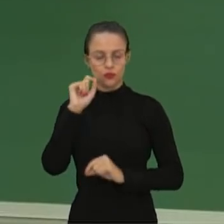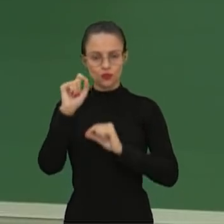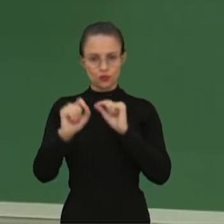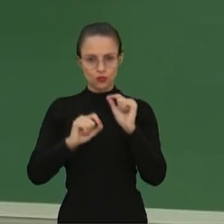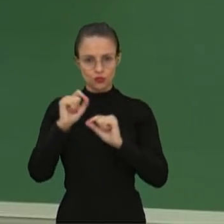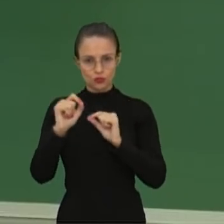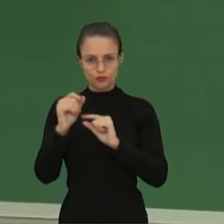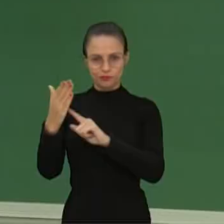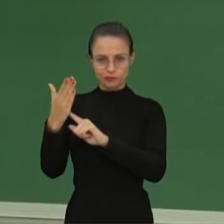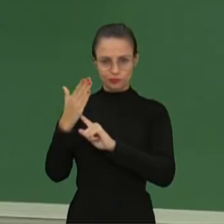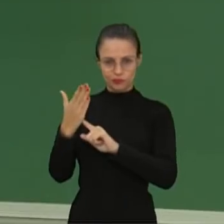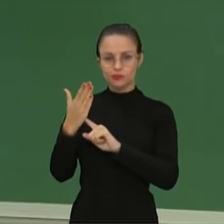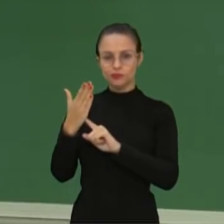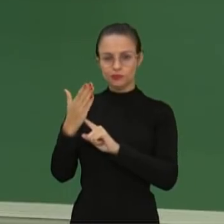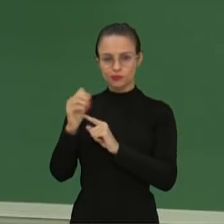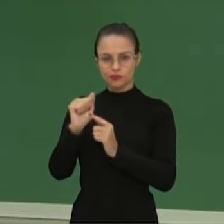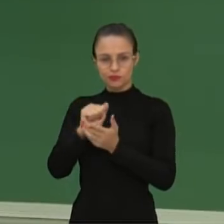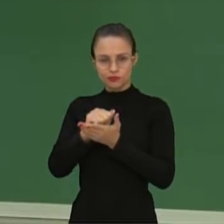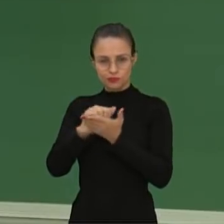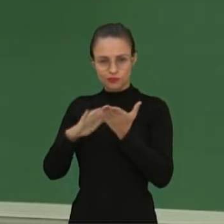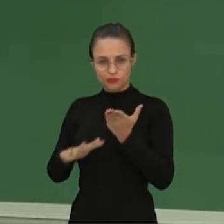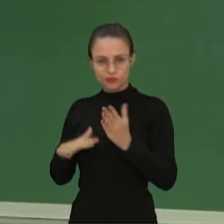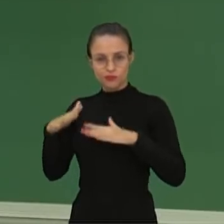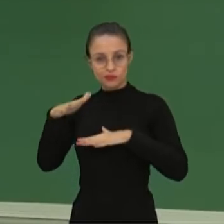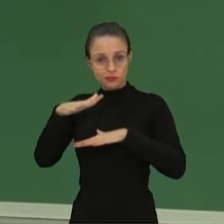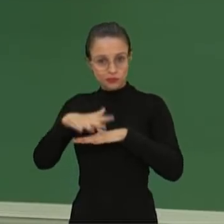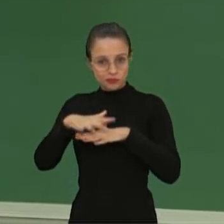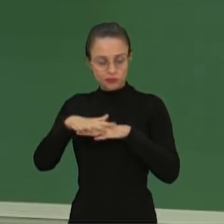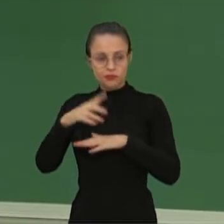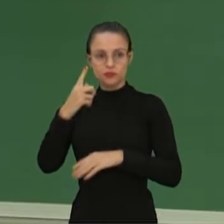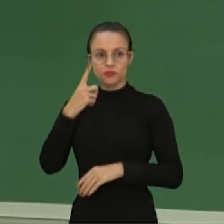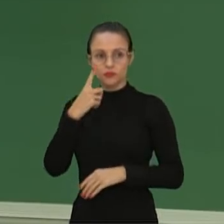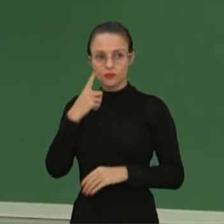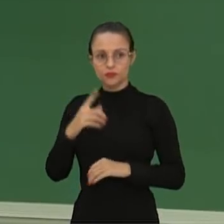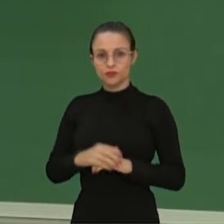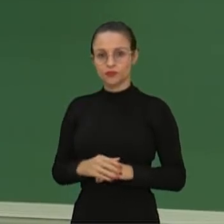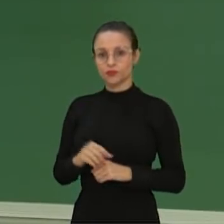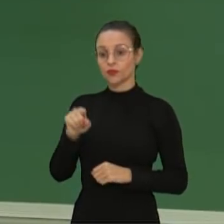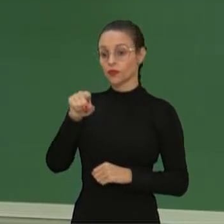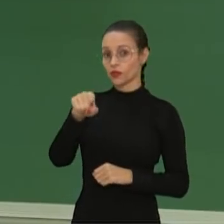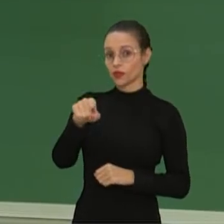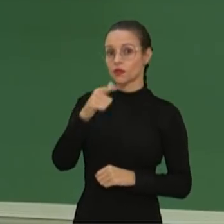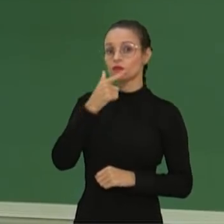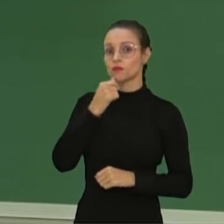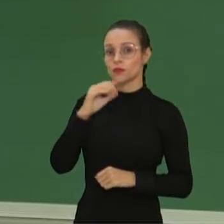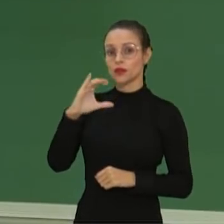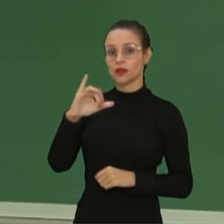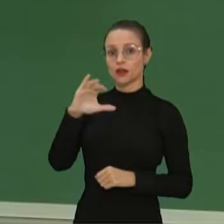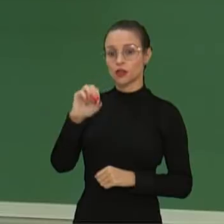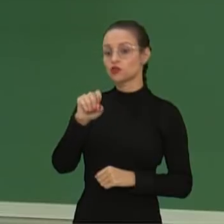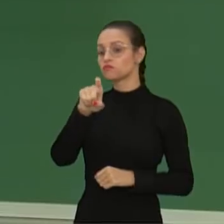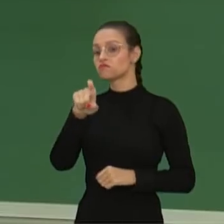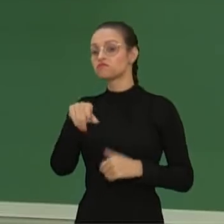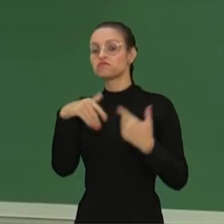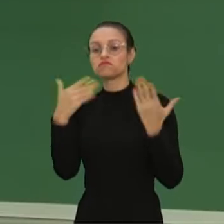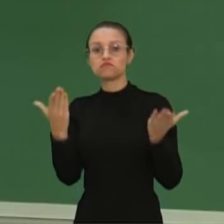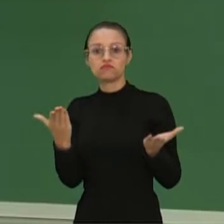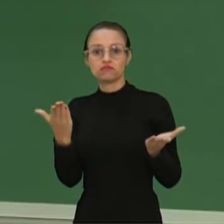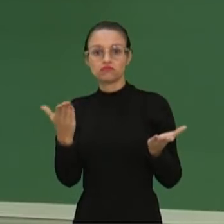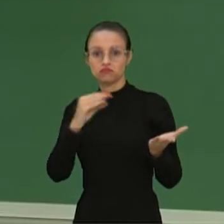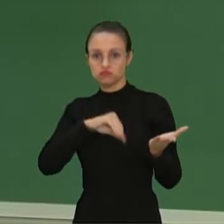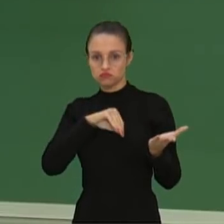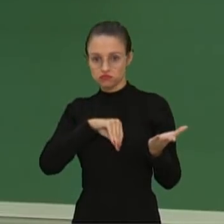lá. Linguagem matemática. Então, nós temos Caio, a gente não sabe quanto que ganha, é